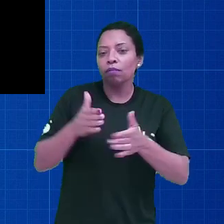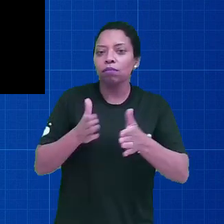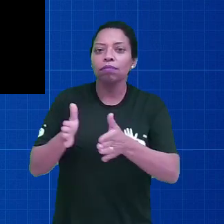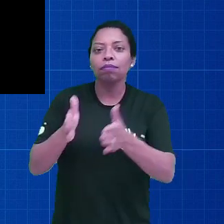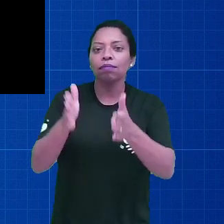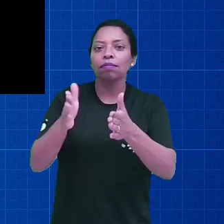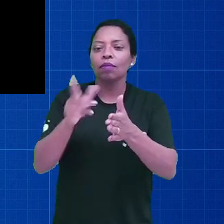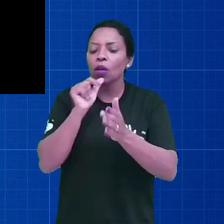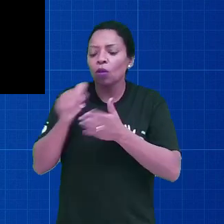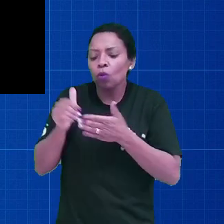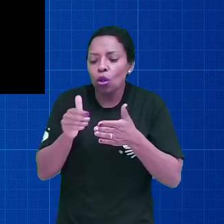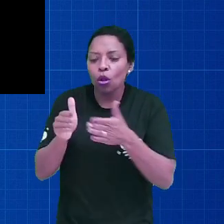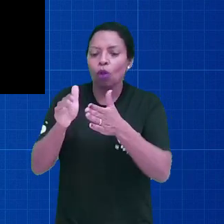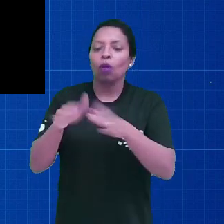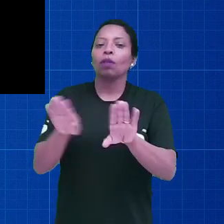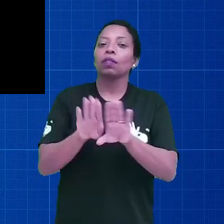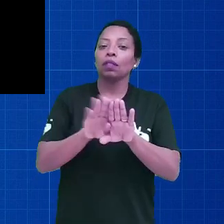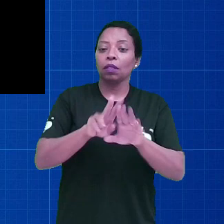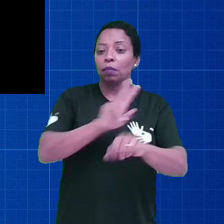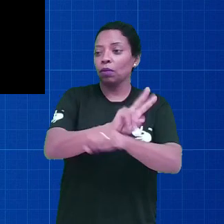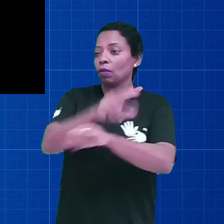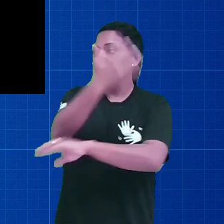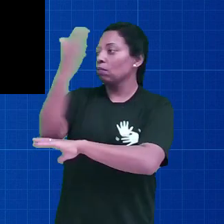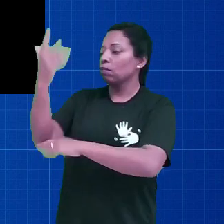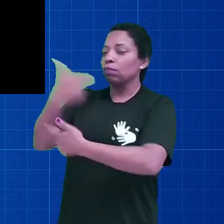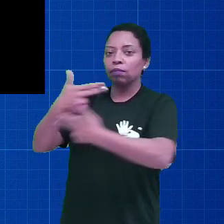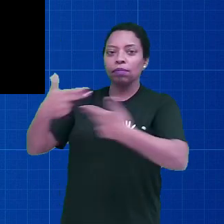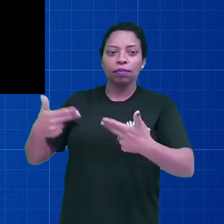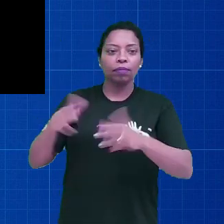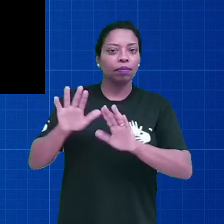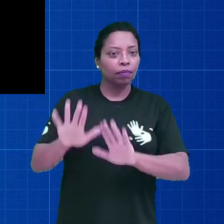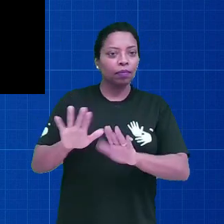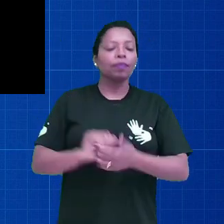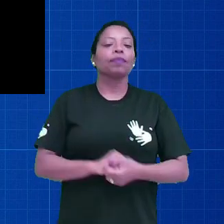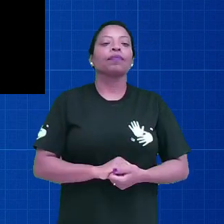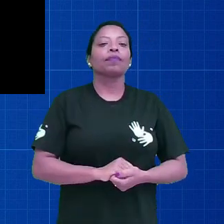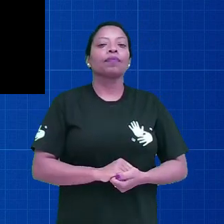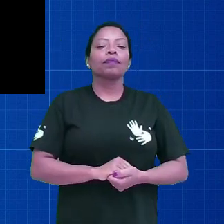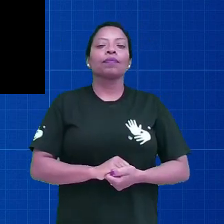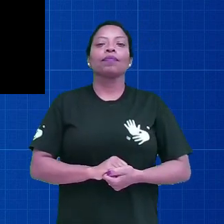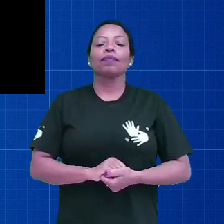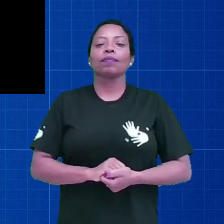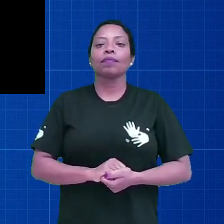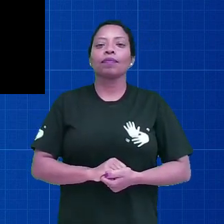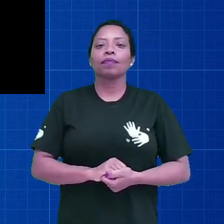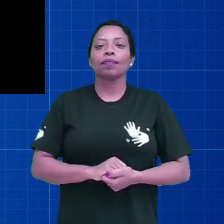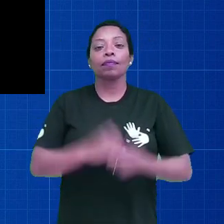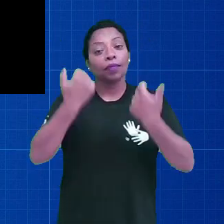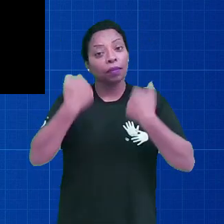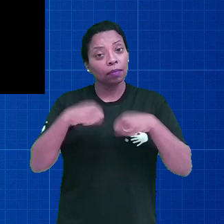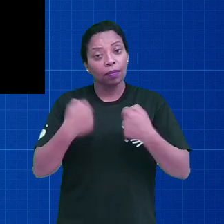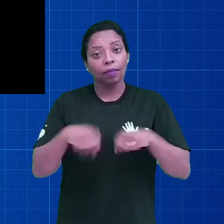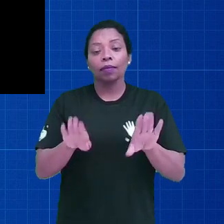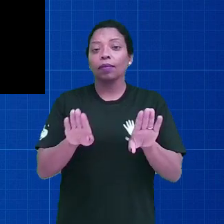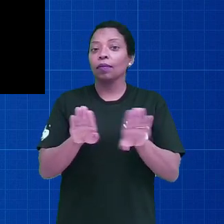córregos, de rios e de áreas de preservação permanente. Nesse sentido, deve-se priorizar a poluição